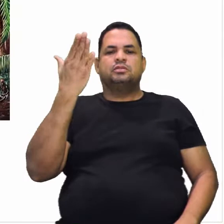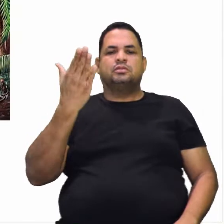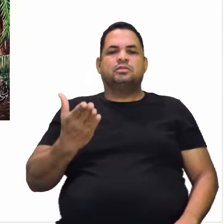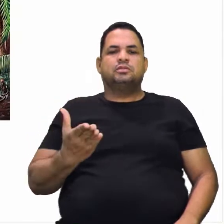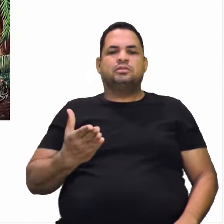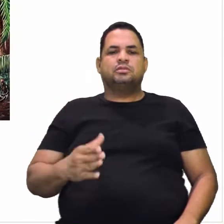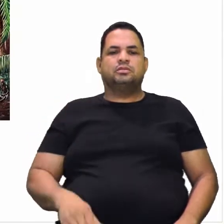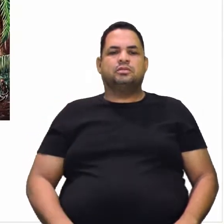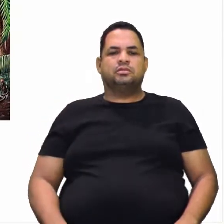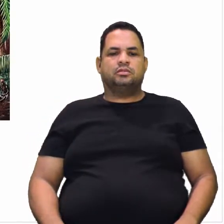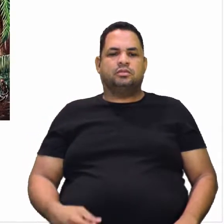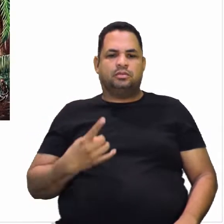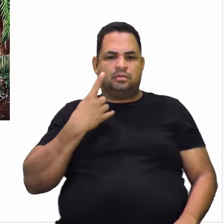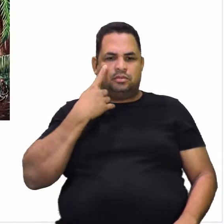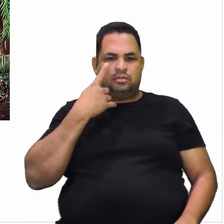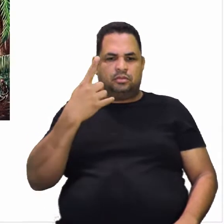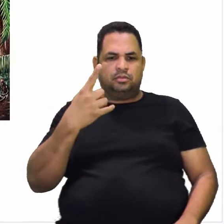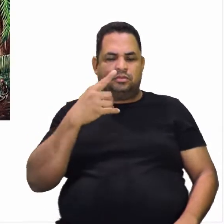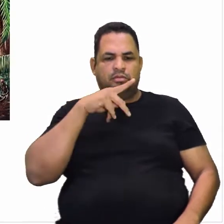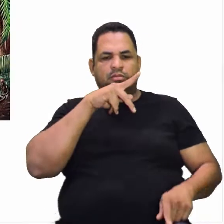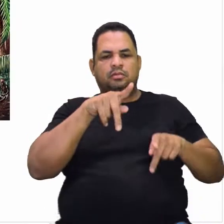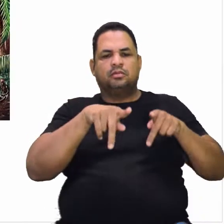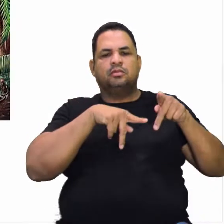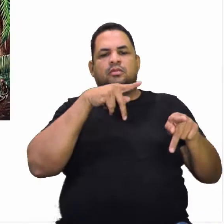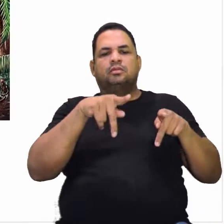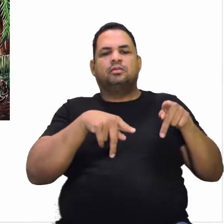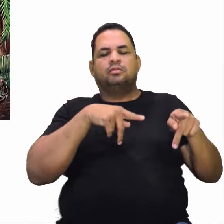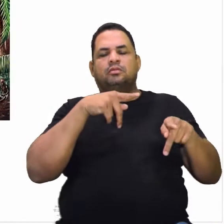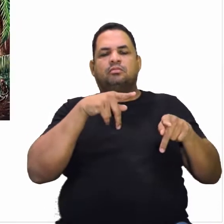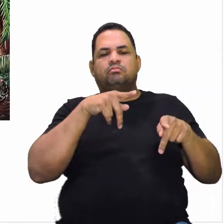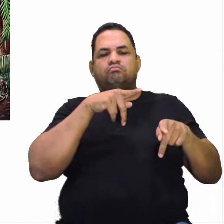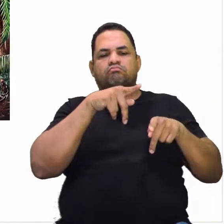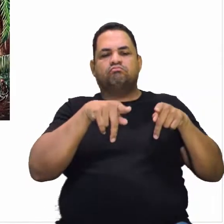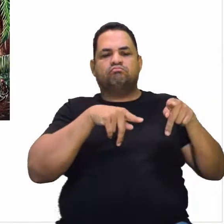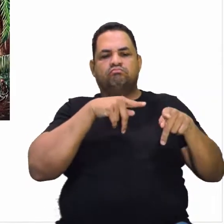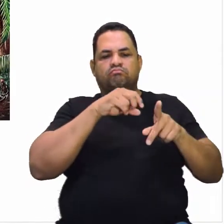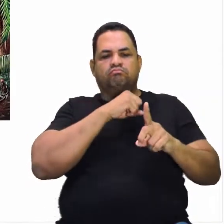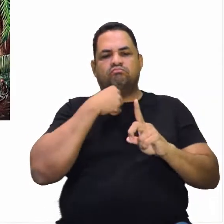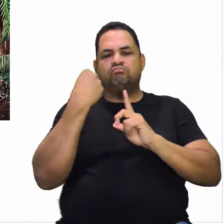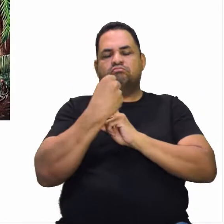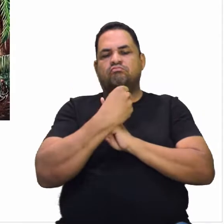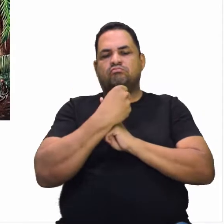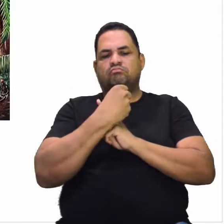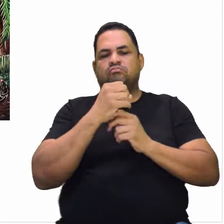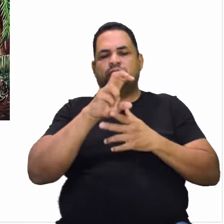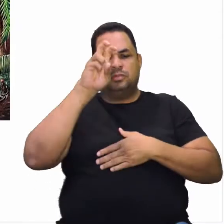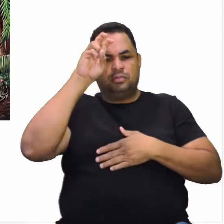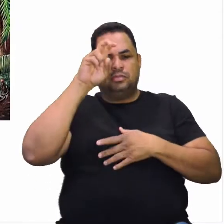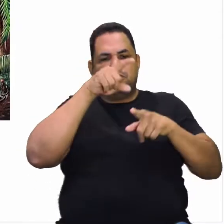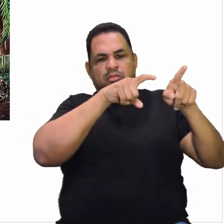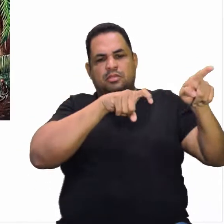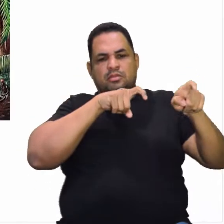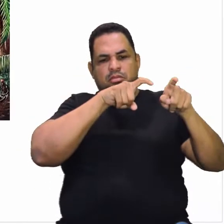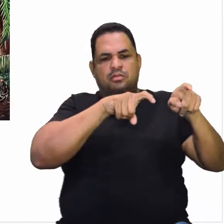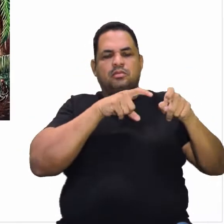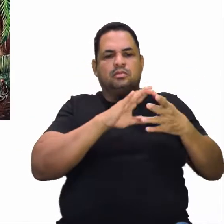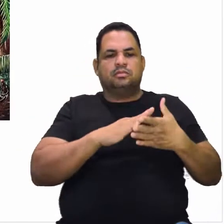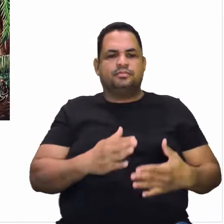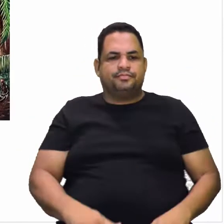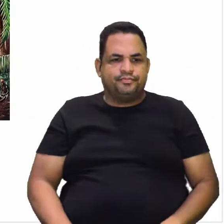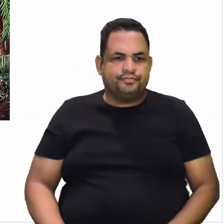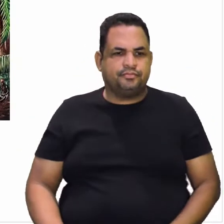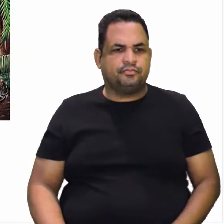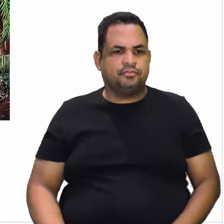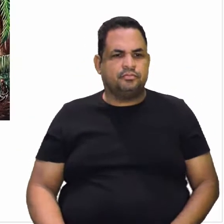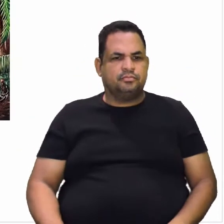gente observa mais ou menos a civilização egípcia, uma civilização altamente agrícola, uma civilização